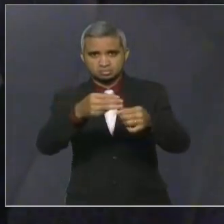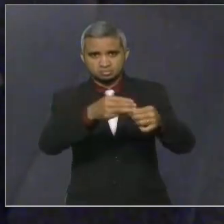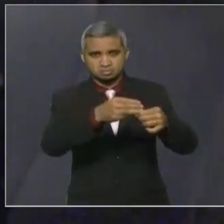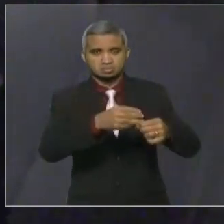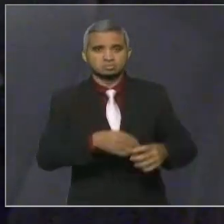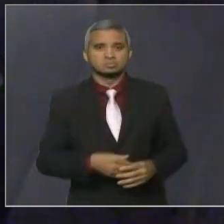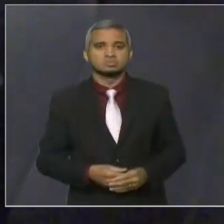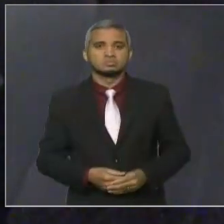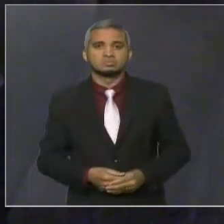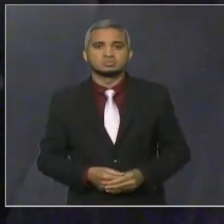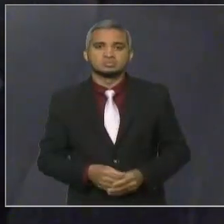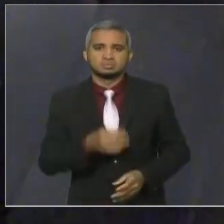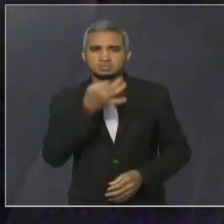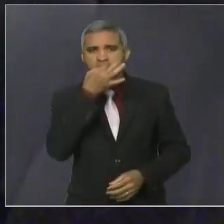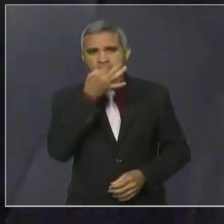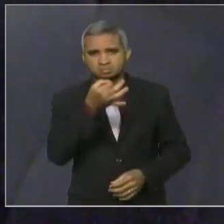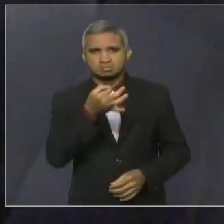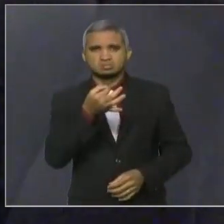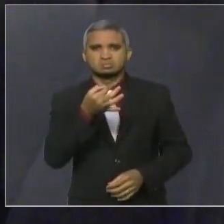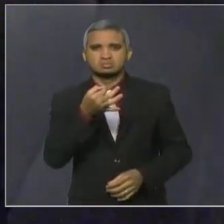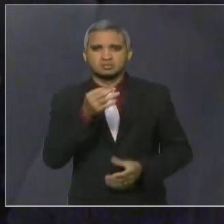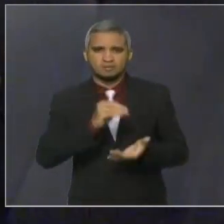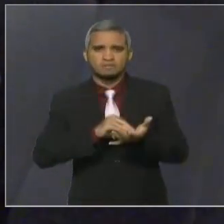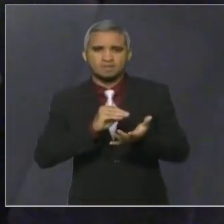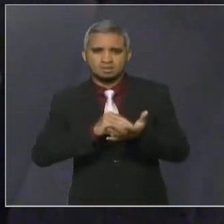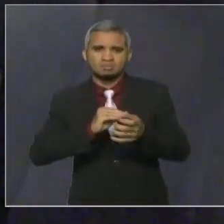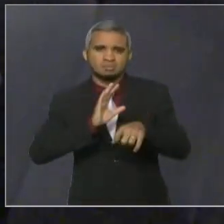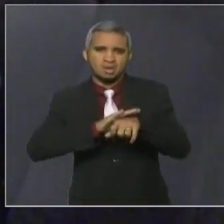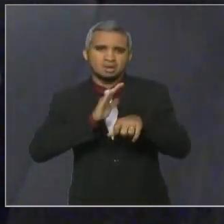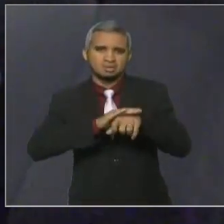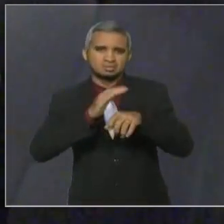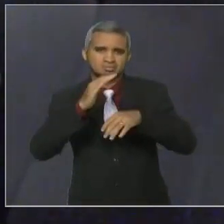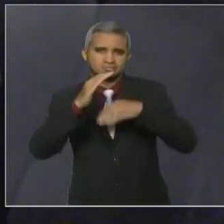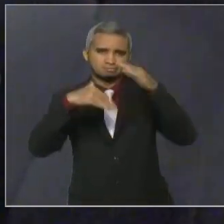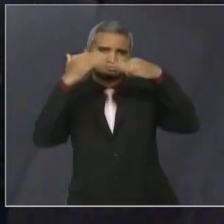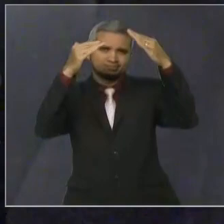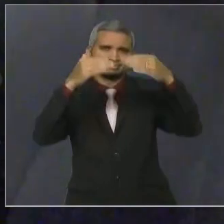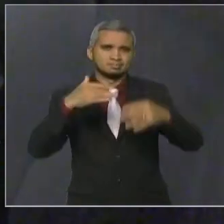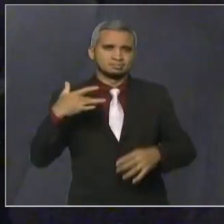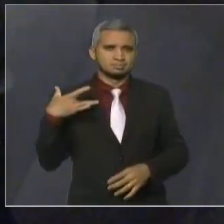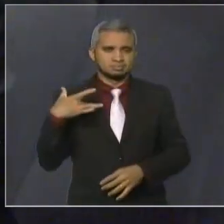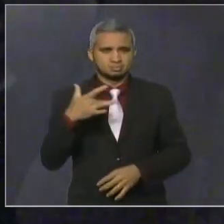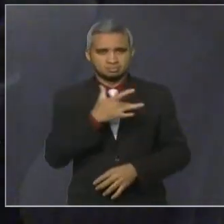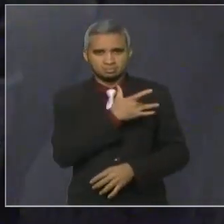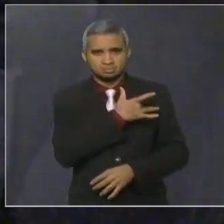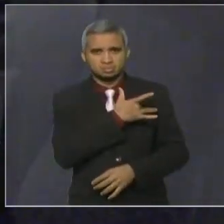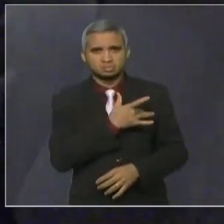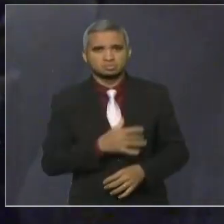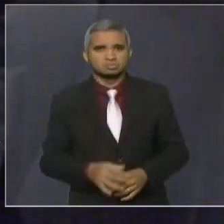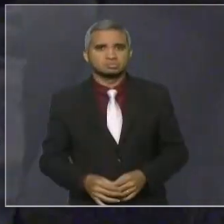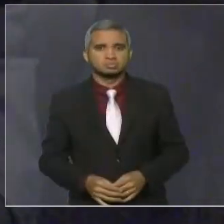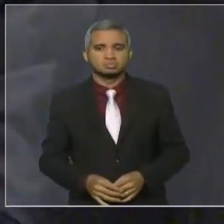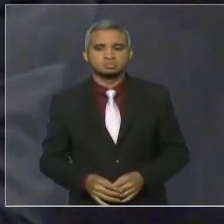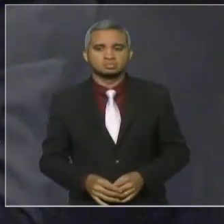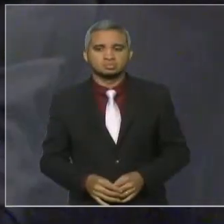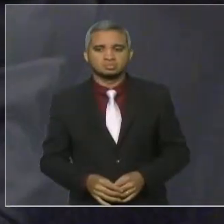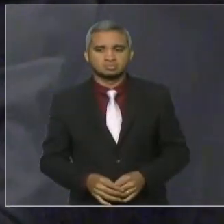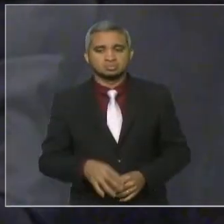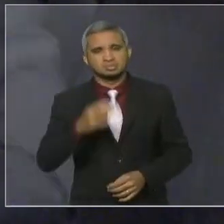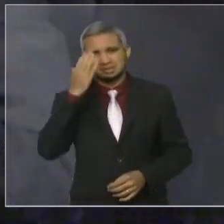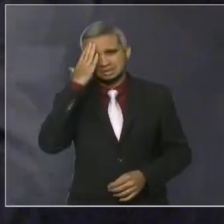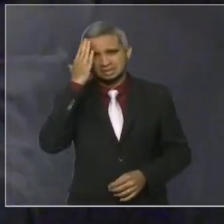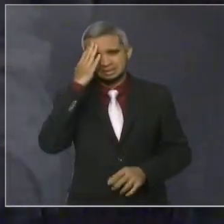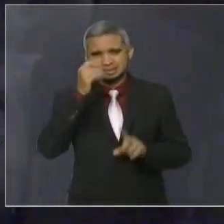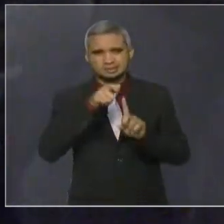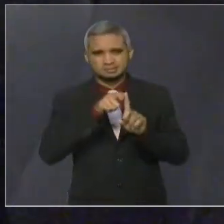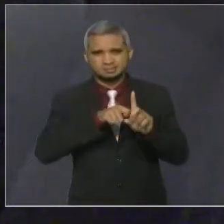para avançar. Sabemos, deputado Leitor, que todos os meses se aumentam os gastos, há